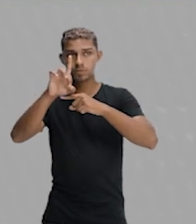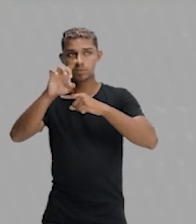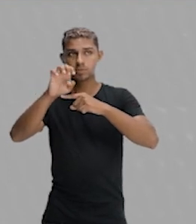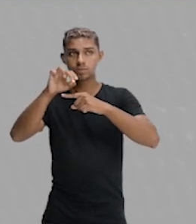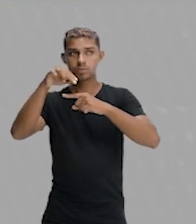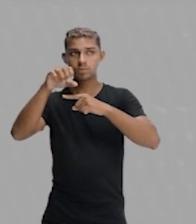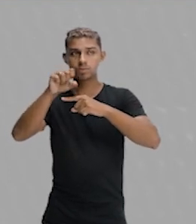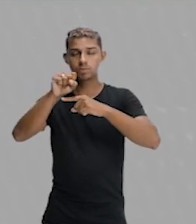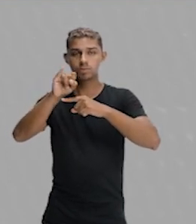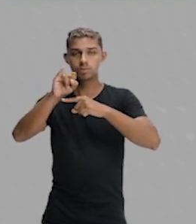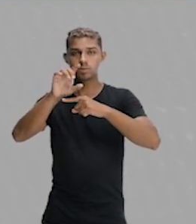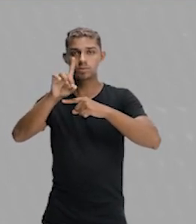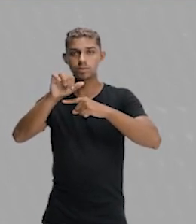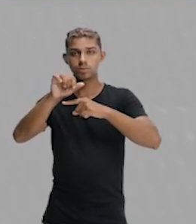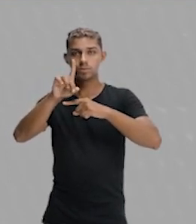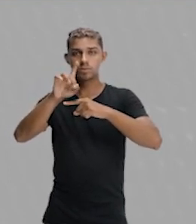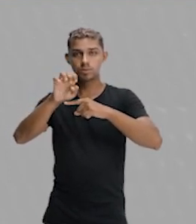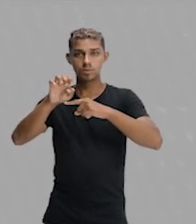permissividade.